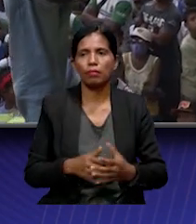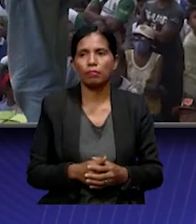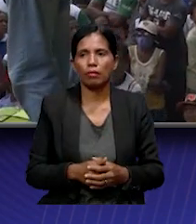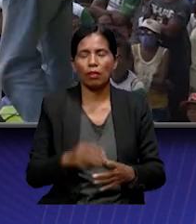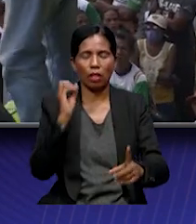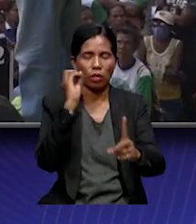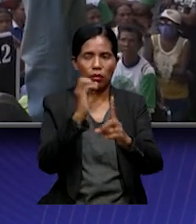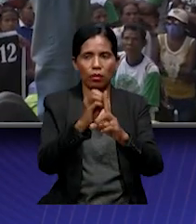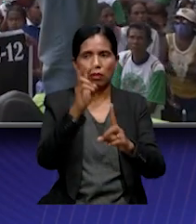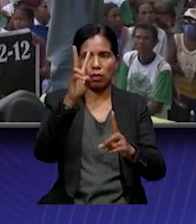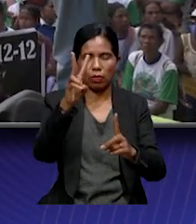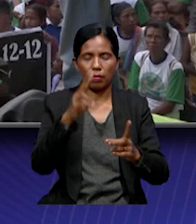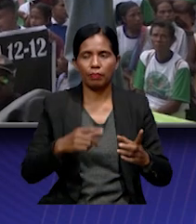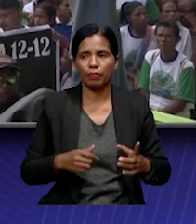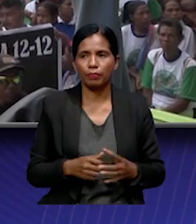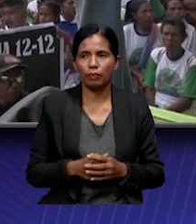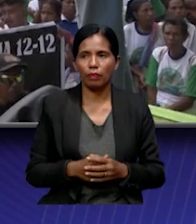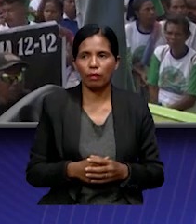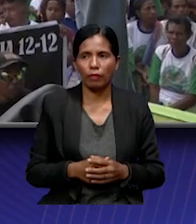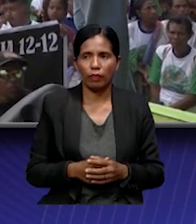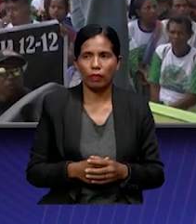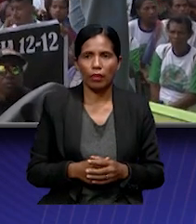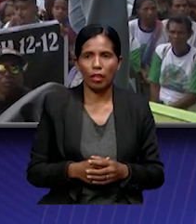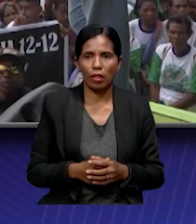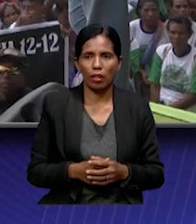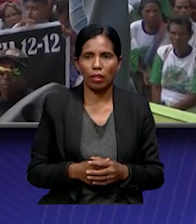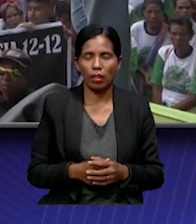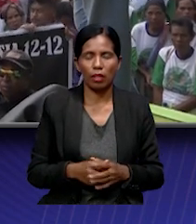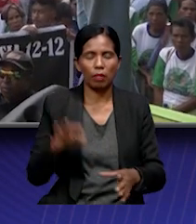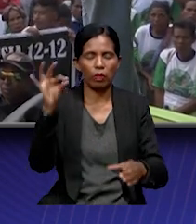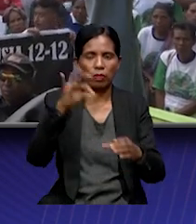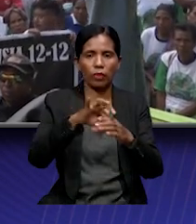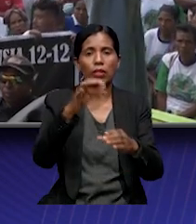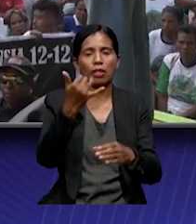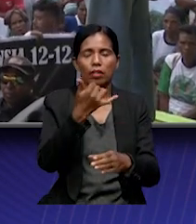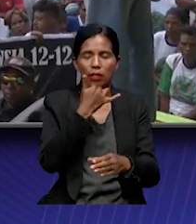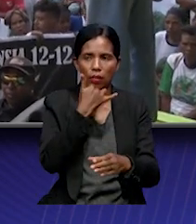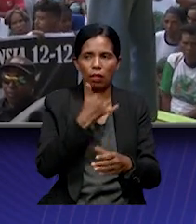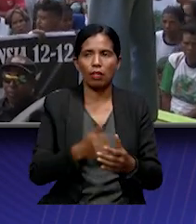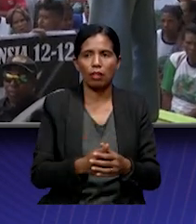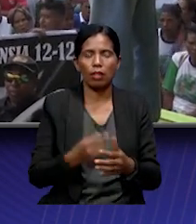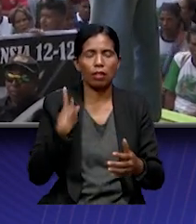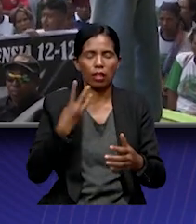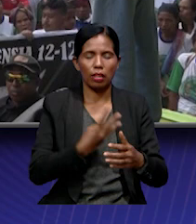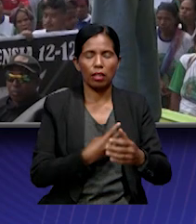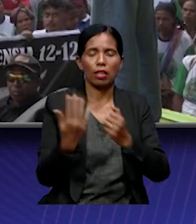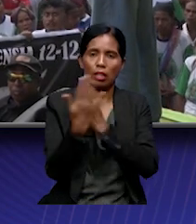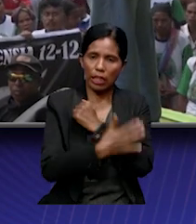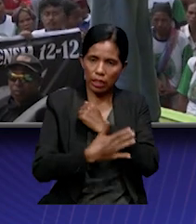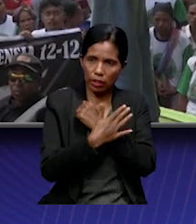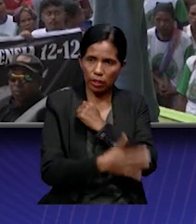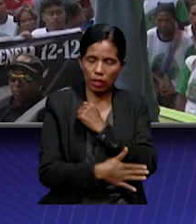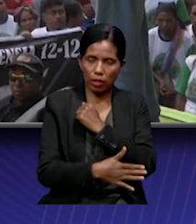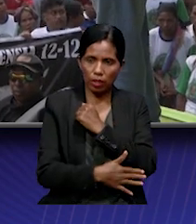Opção rua, ou e da volta sala e da Nirai